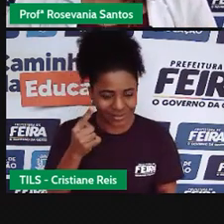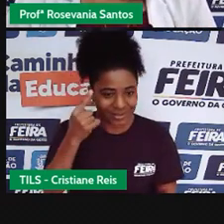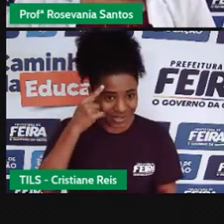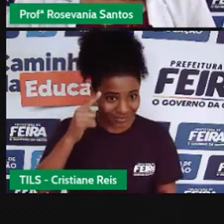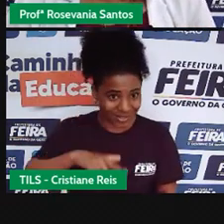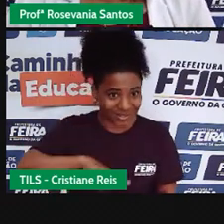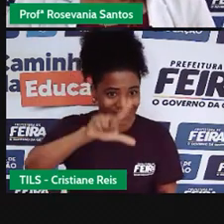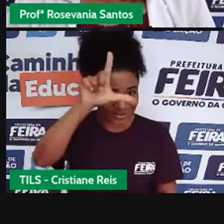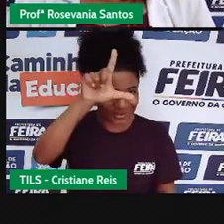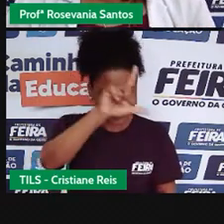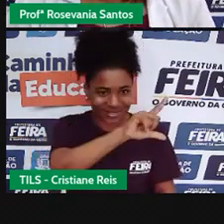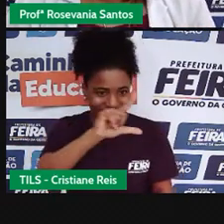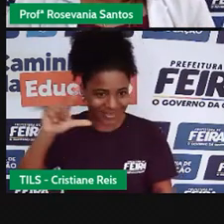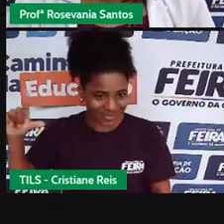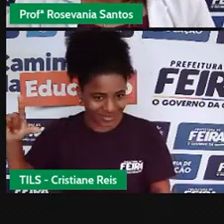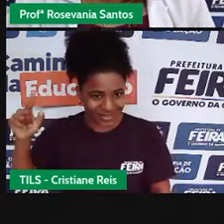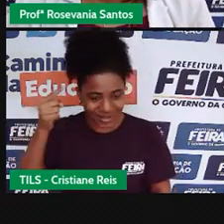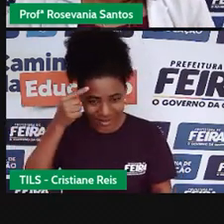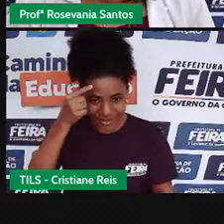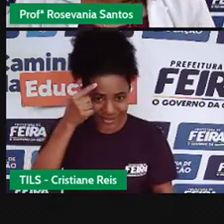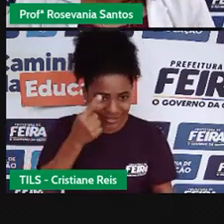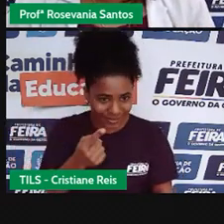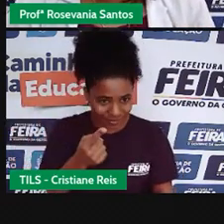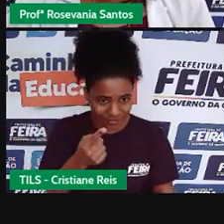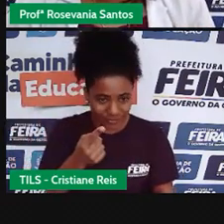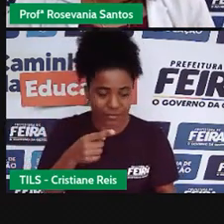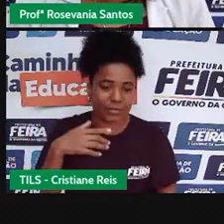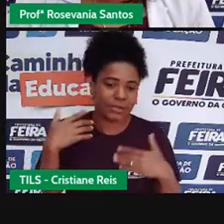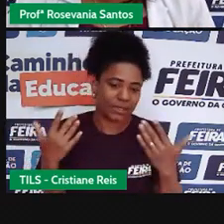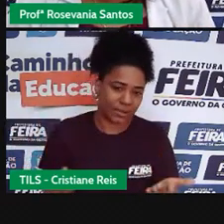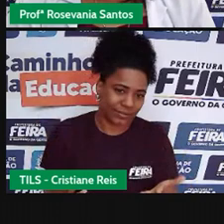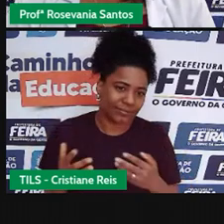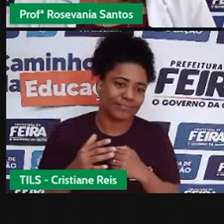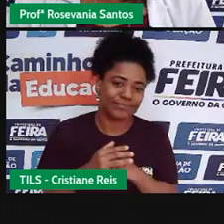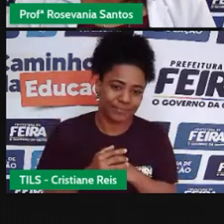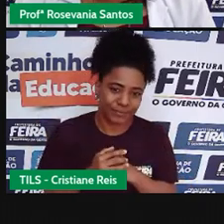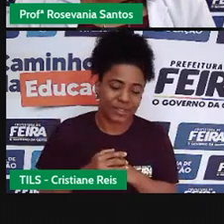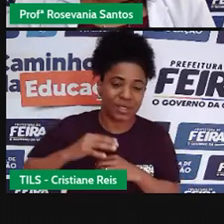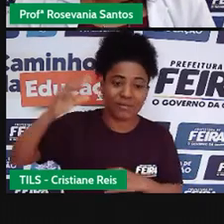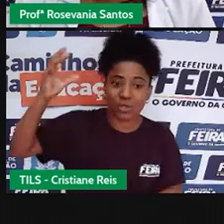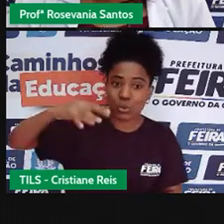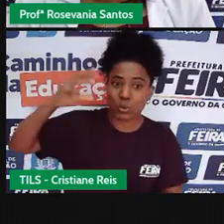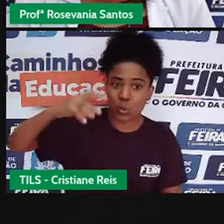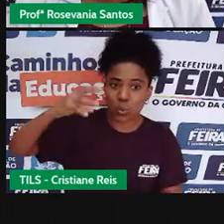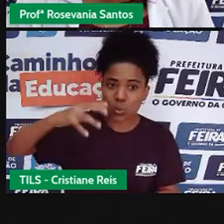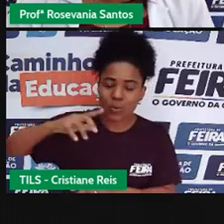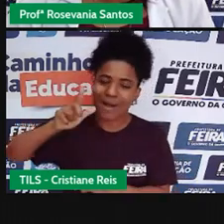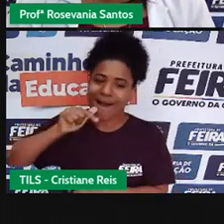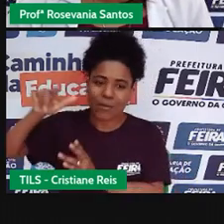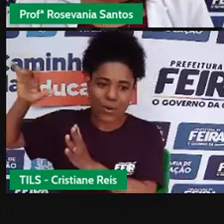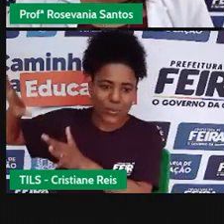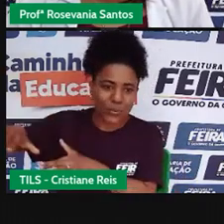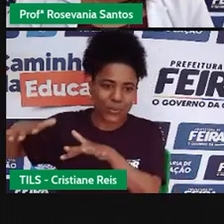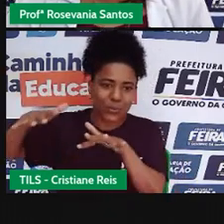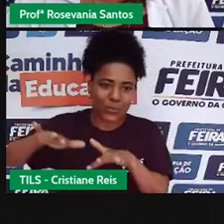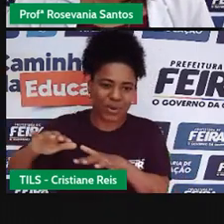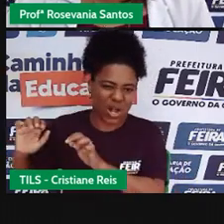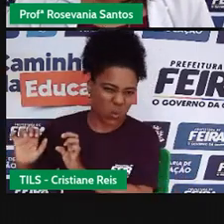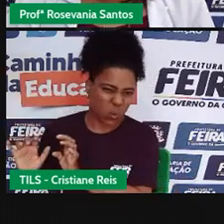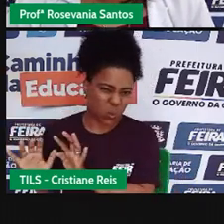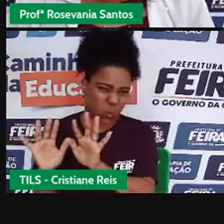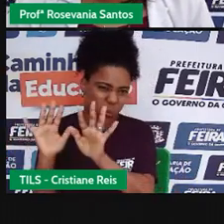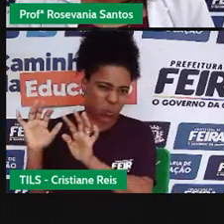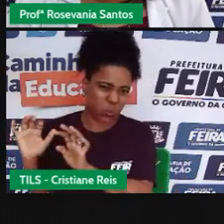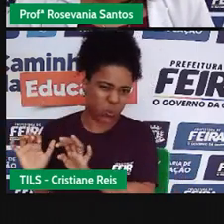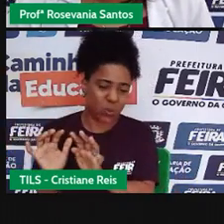altitude, ele que vai provocar boa parte das chuvas, né, orográficas. A gente tem aqui também, né, as chuvas orográficas, porque